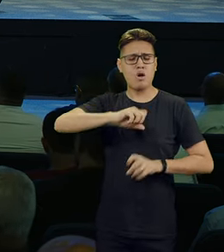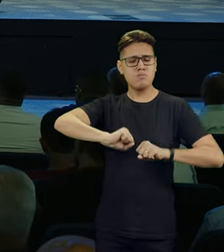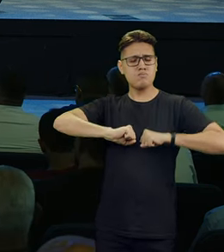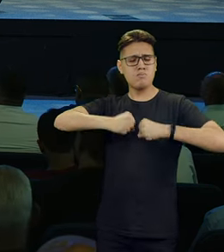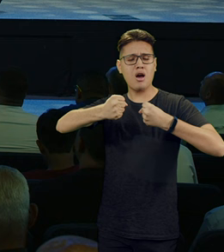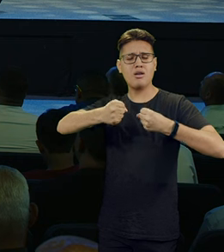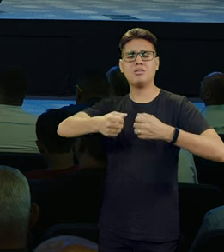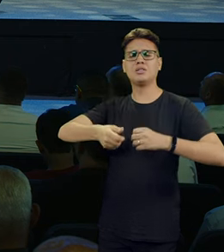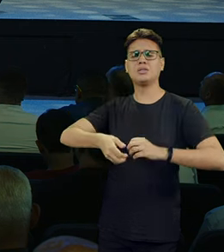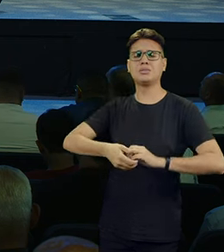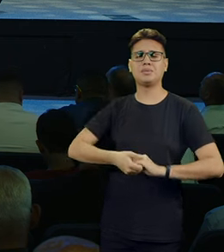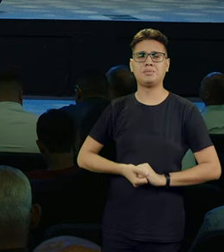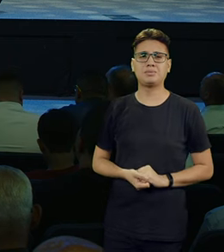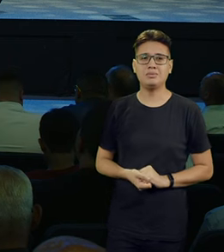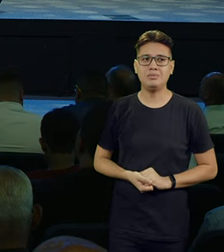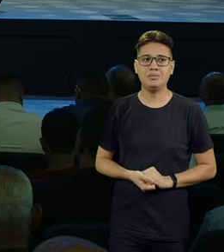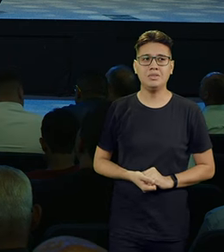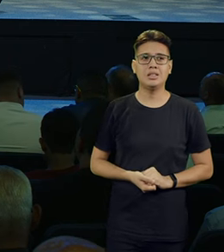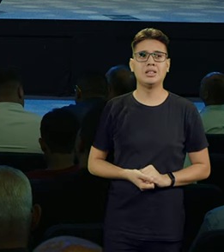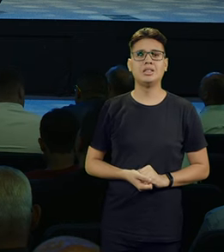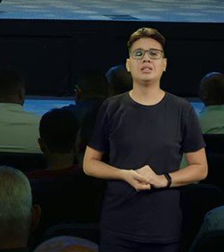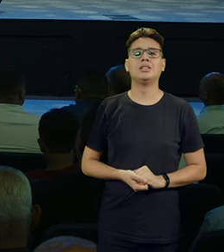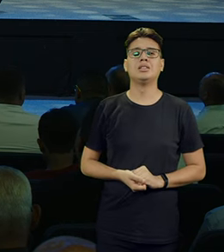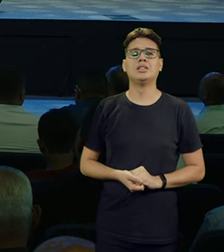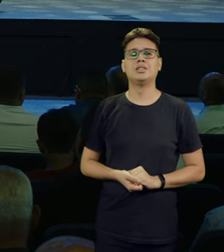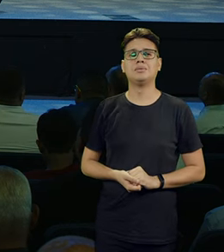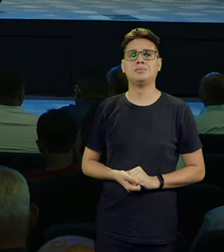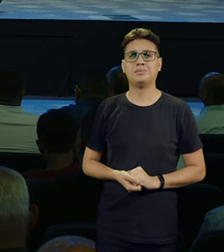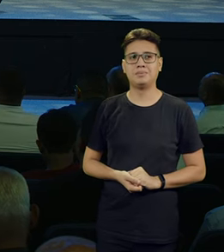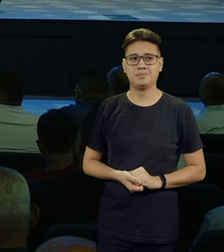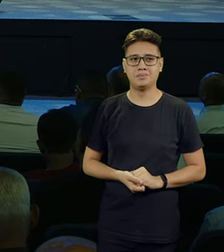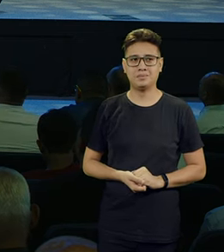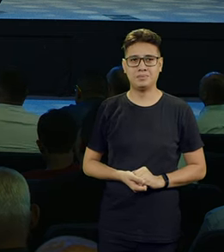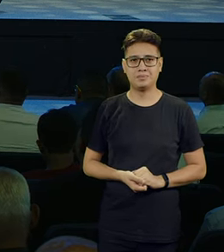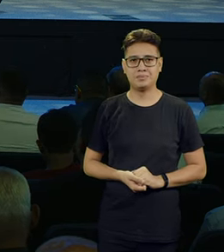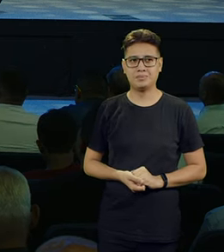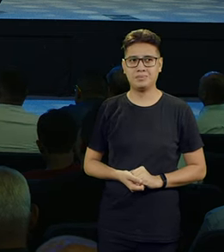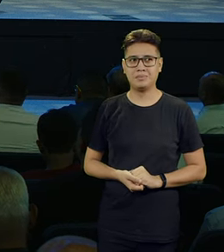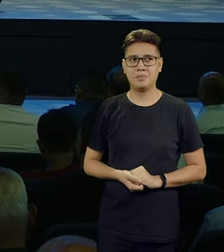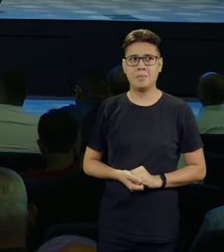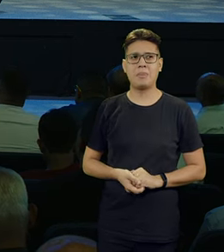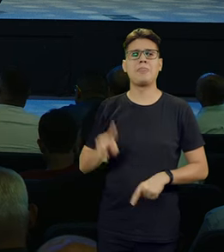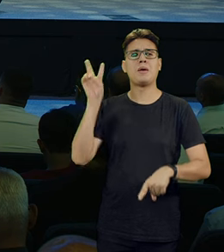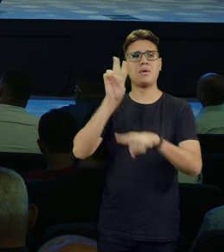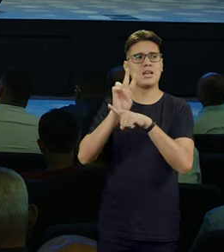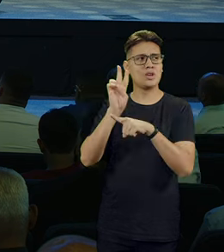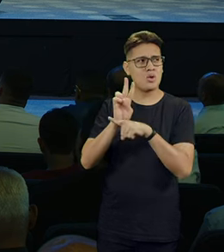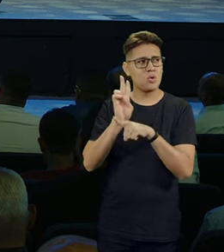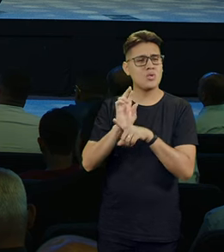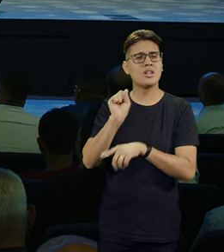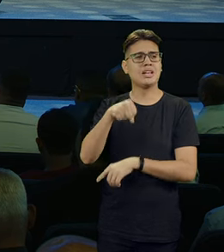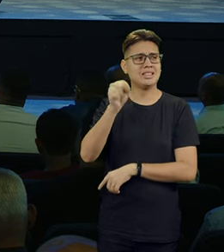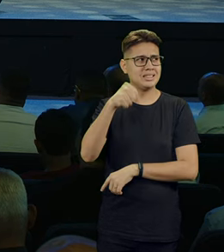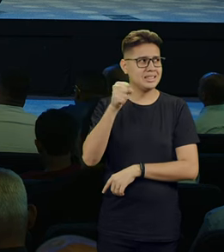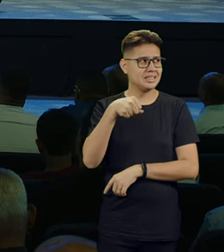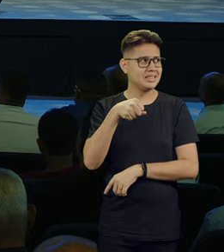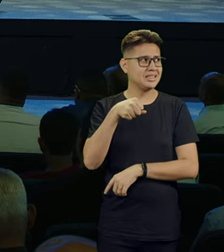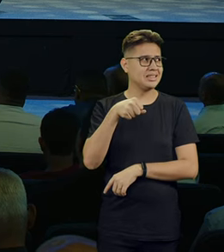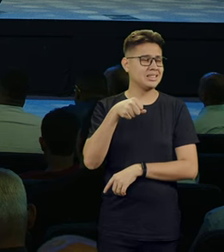e destemidos na obra de Deus para defender as causas do rei.